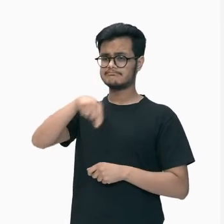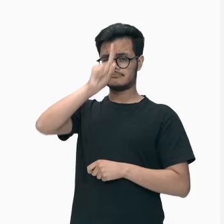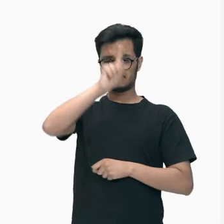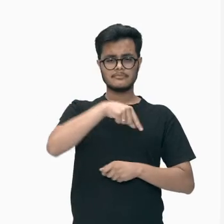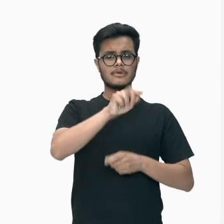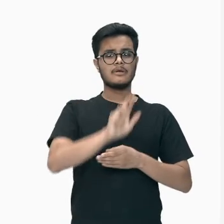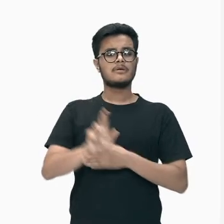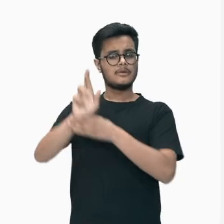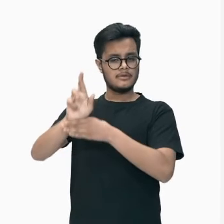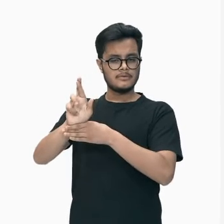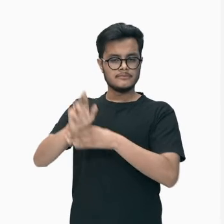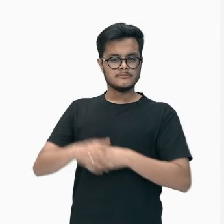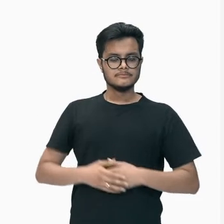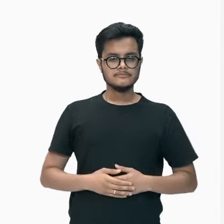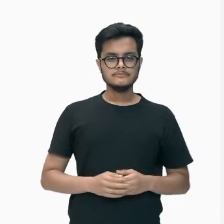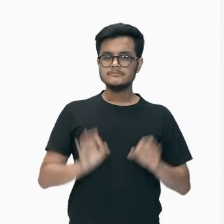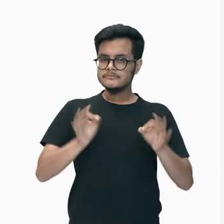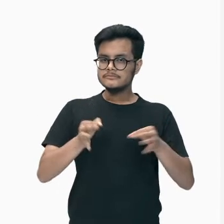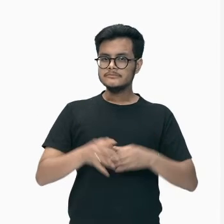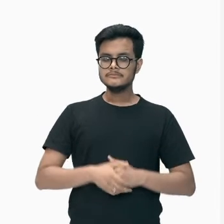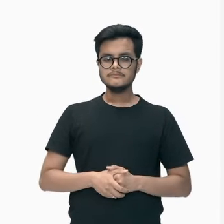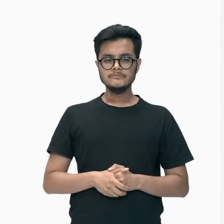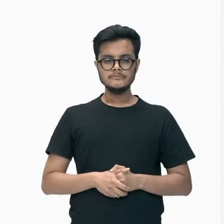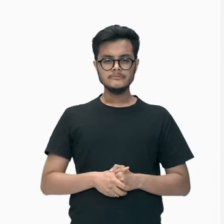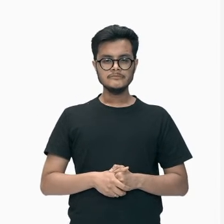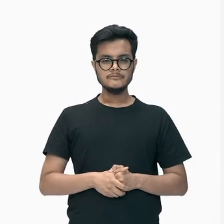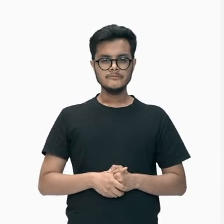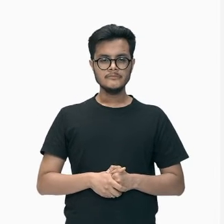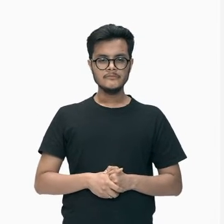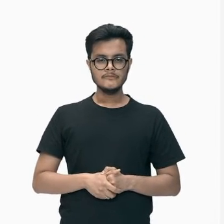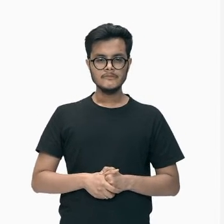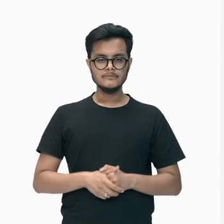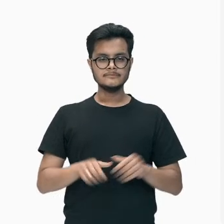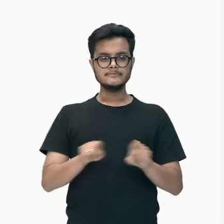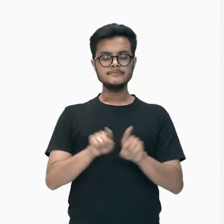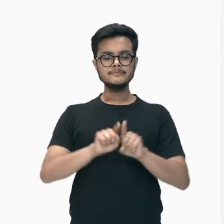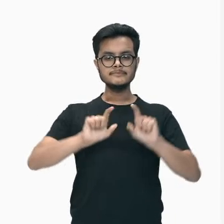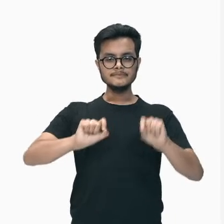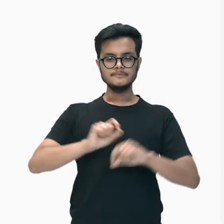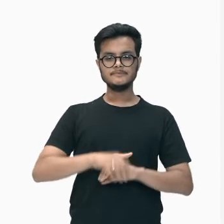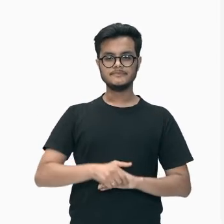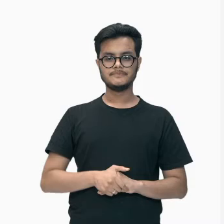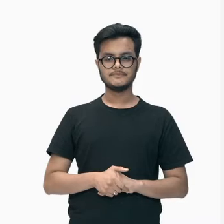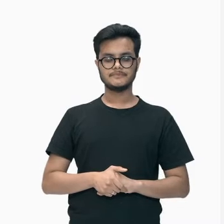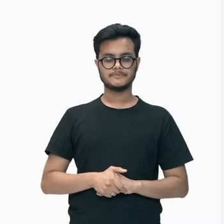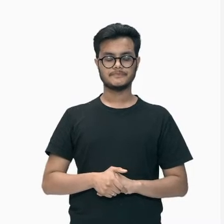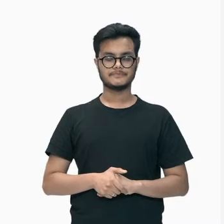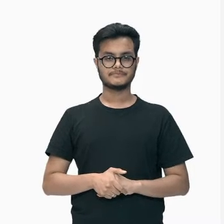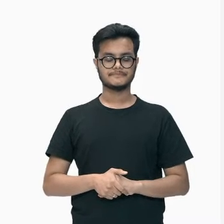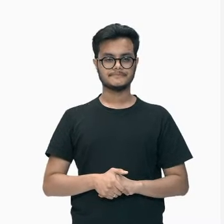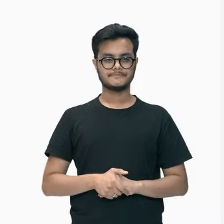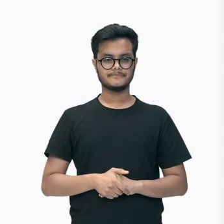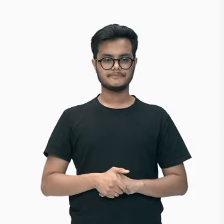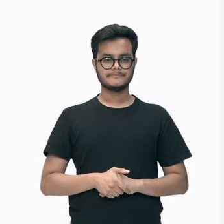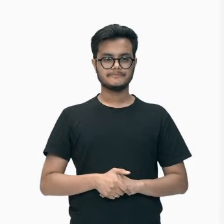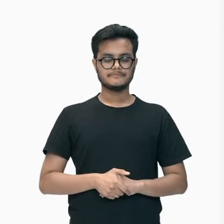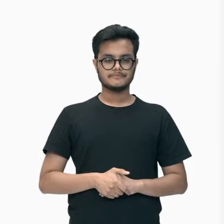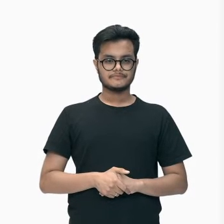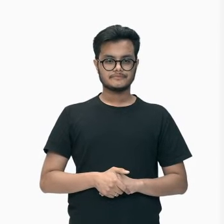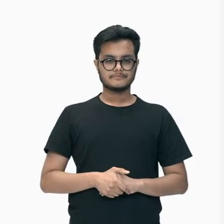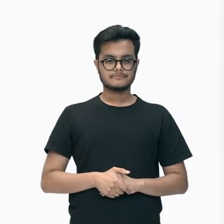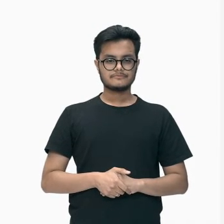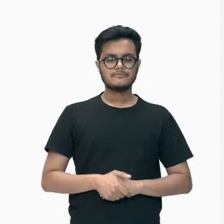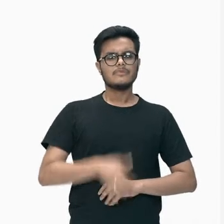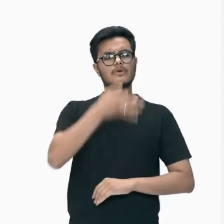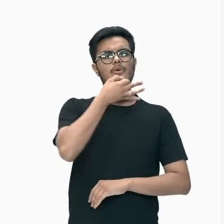era isso que eles buscavam, certo? Muito bem, e aí nós vamos ver agora mais detalhado o que defendia cada um